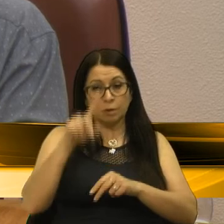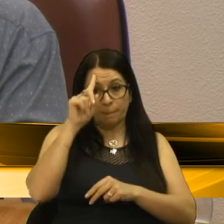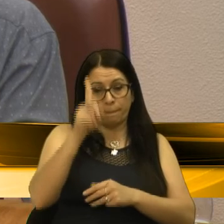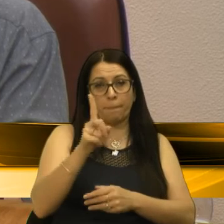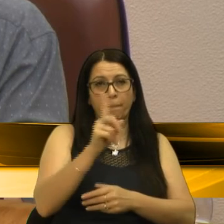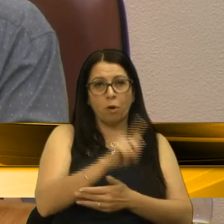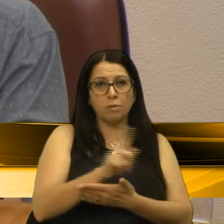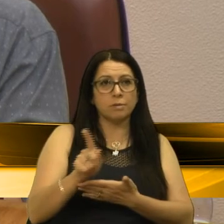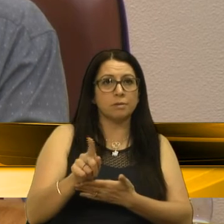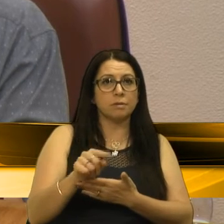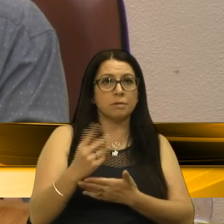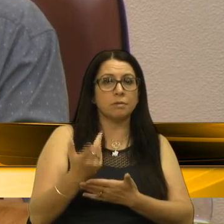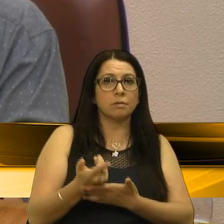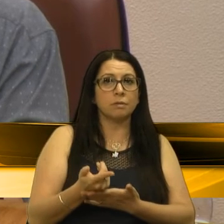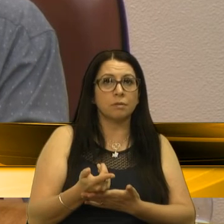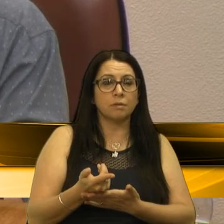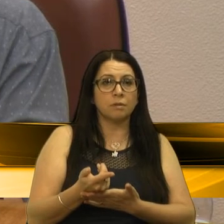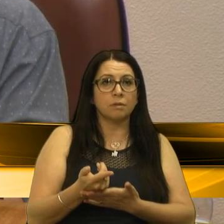pela Comissão